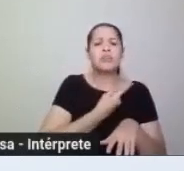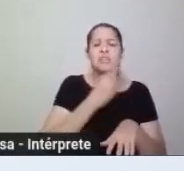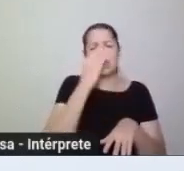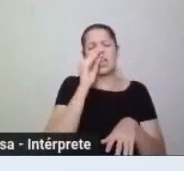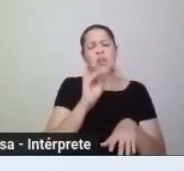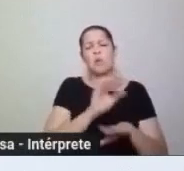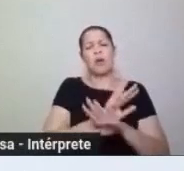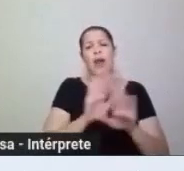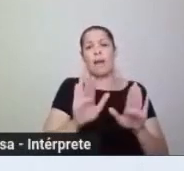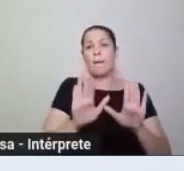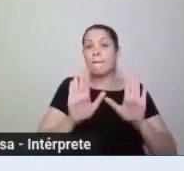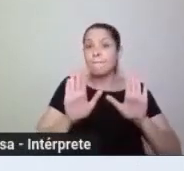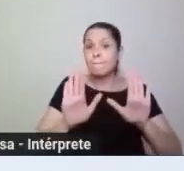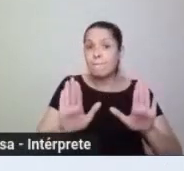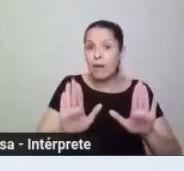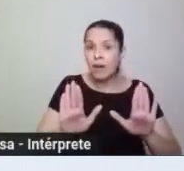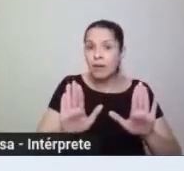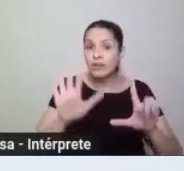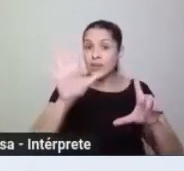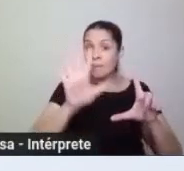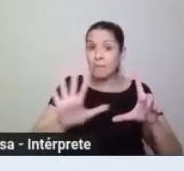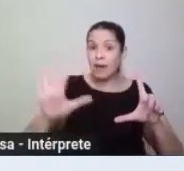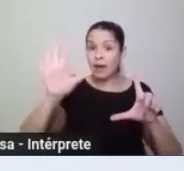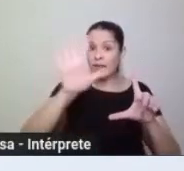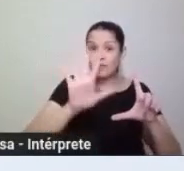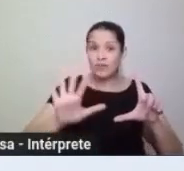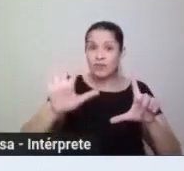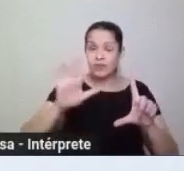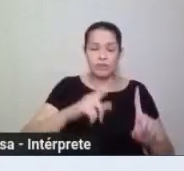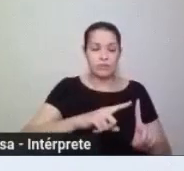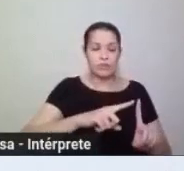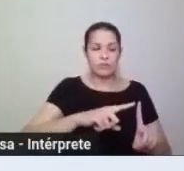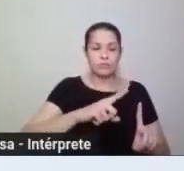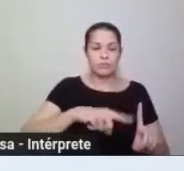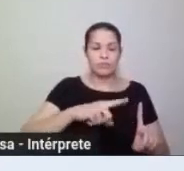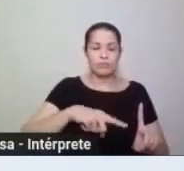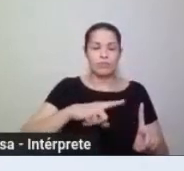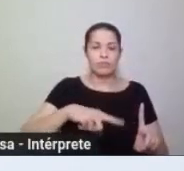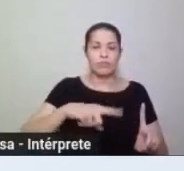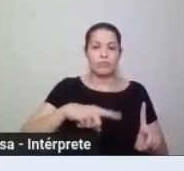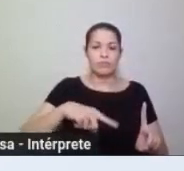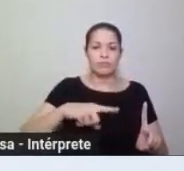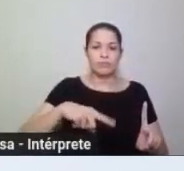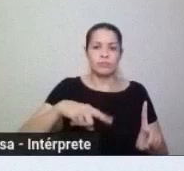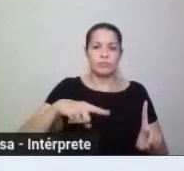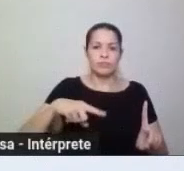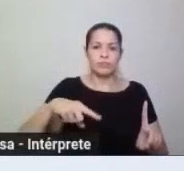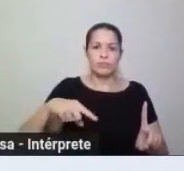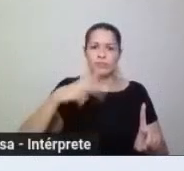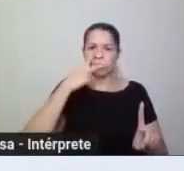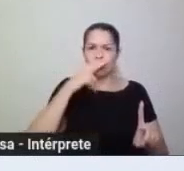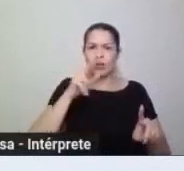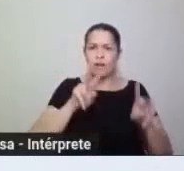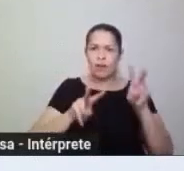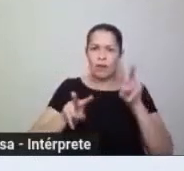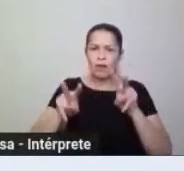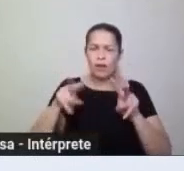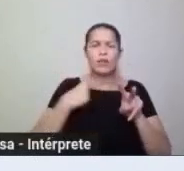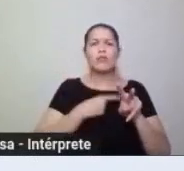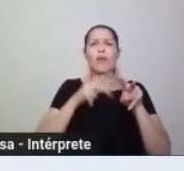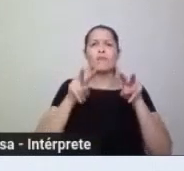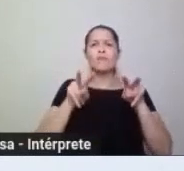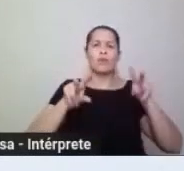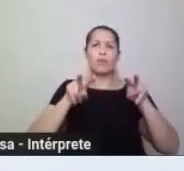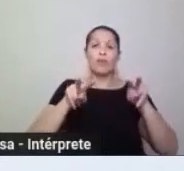Mas como a plataforma gera esse gráfico de tendência, isso fica muito fácil de ser visualizado por nós